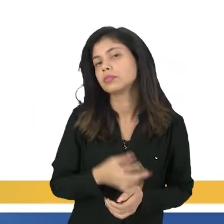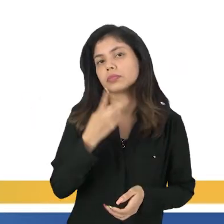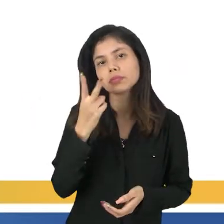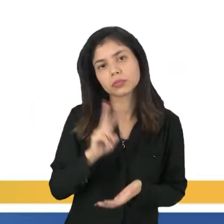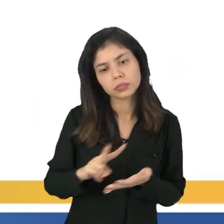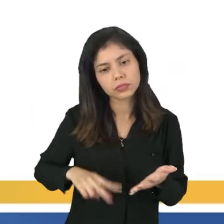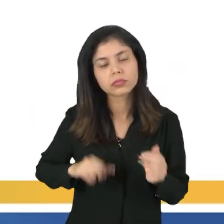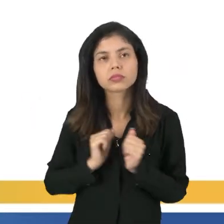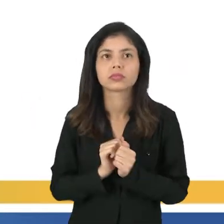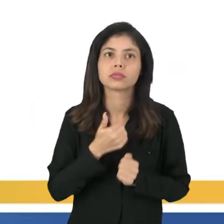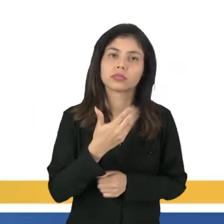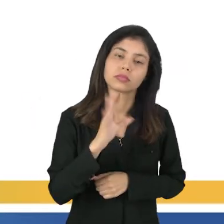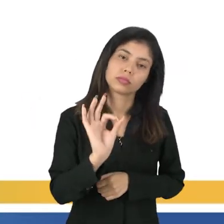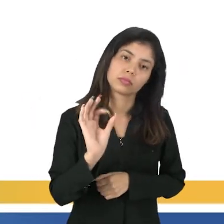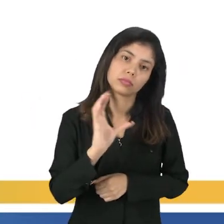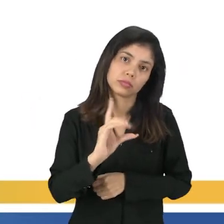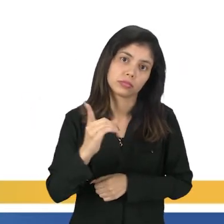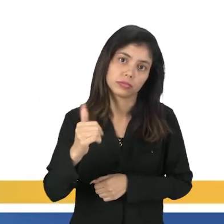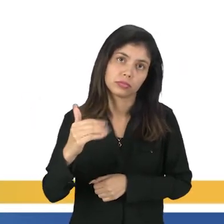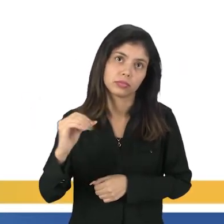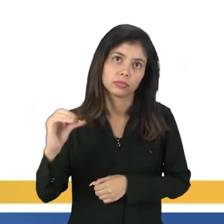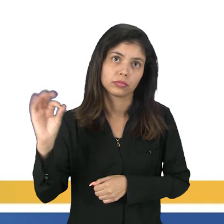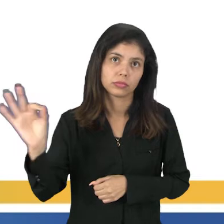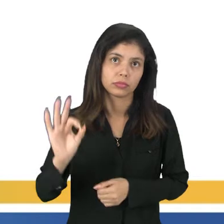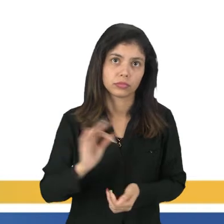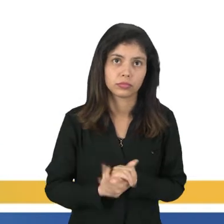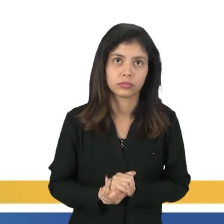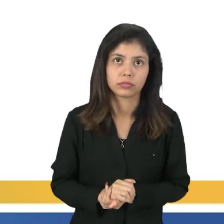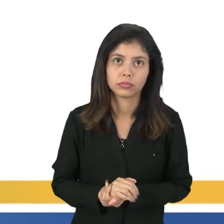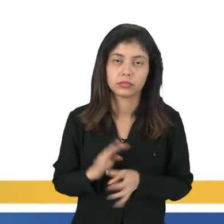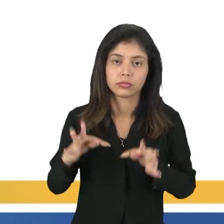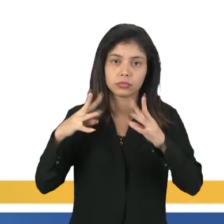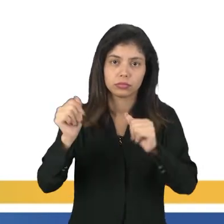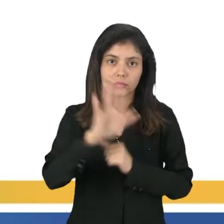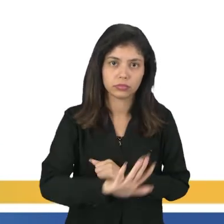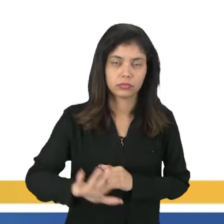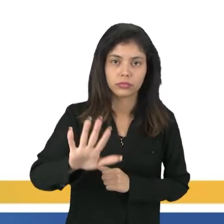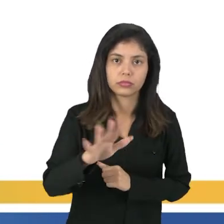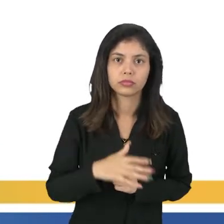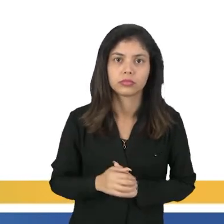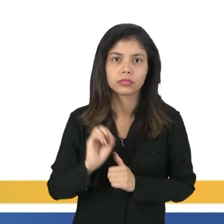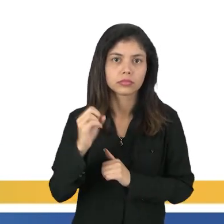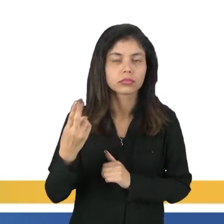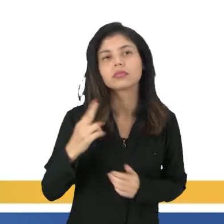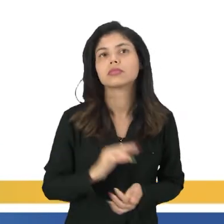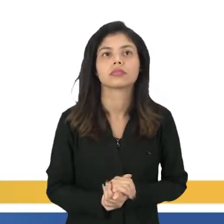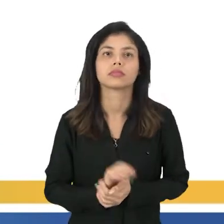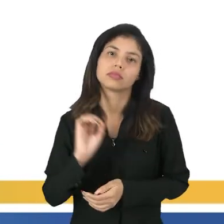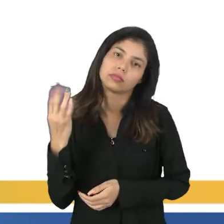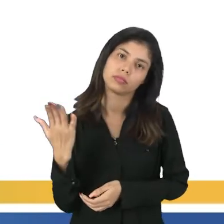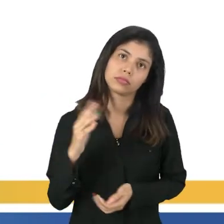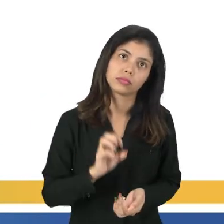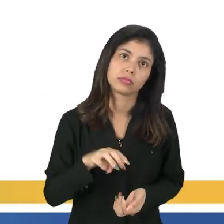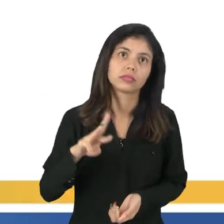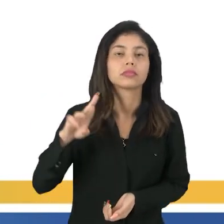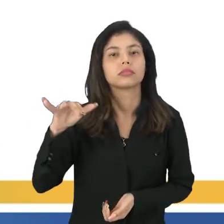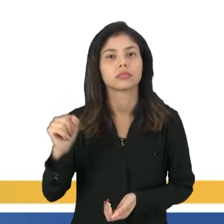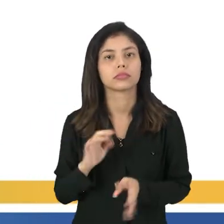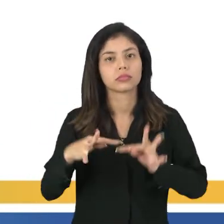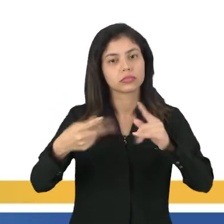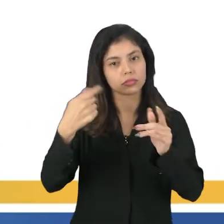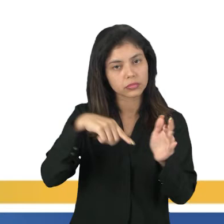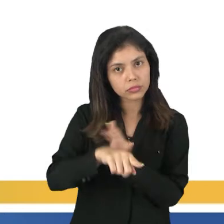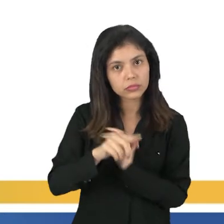ler como 100%, conhecido como o total. Ou seja, no caso, Maria fez todas